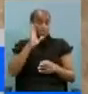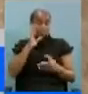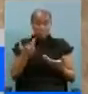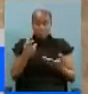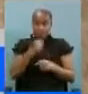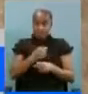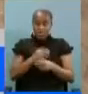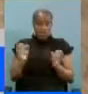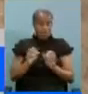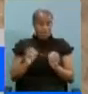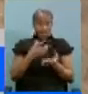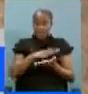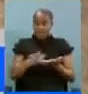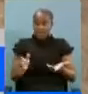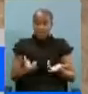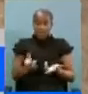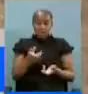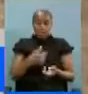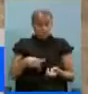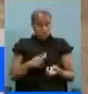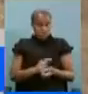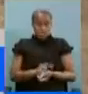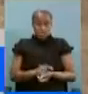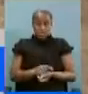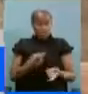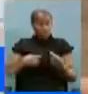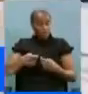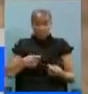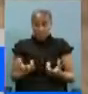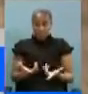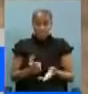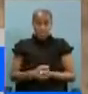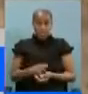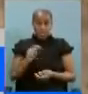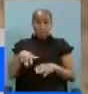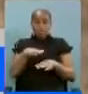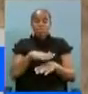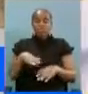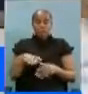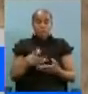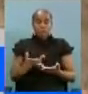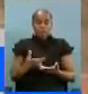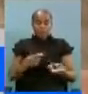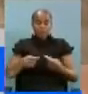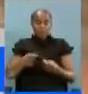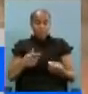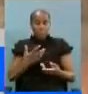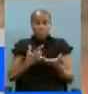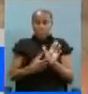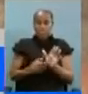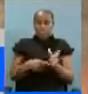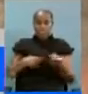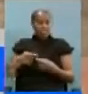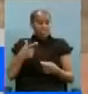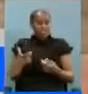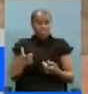tem trabalho, que tem nada. Nós sustentamos bem vender. Tem outro espaço, por exemplo, mercado, por exemplo? Mercado que